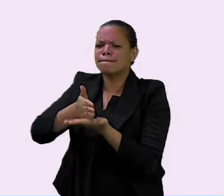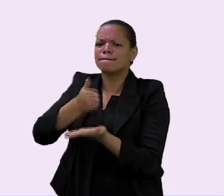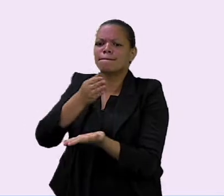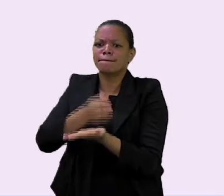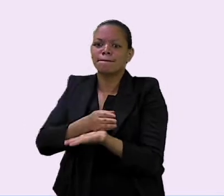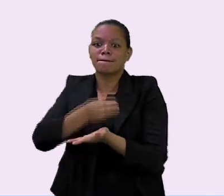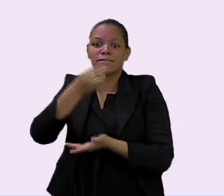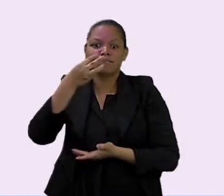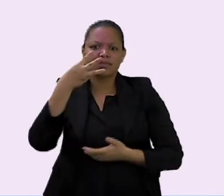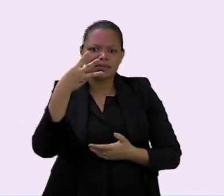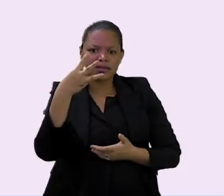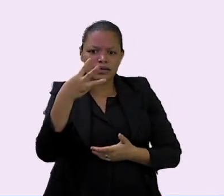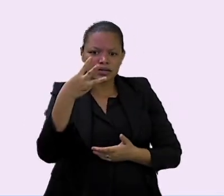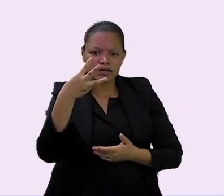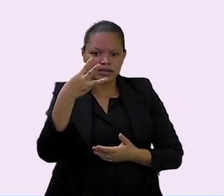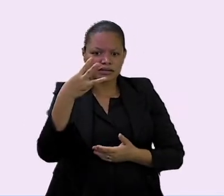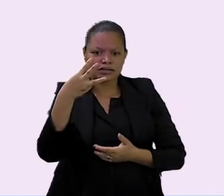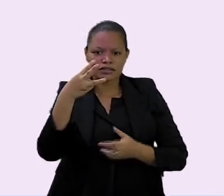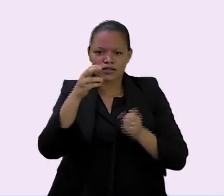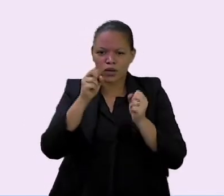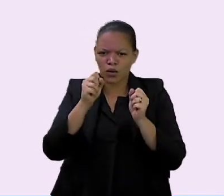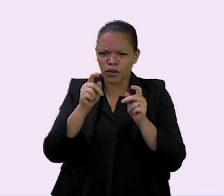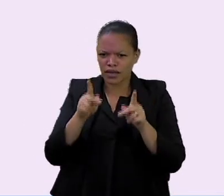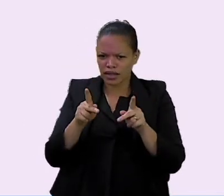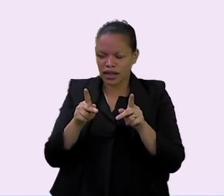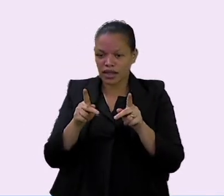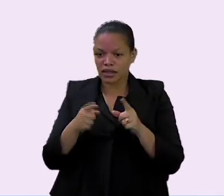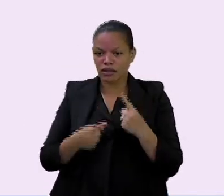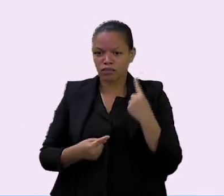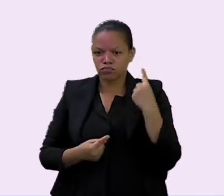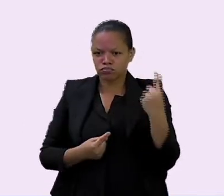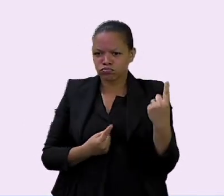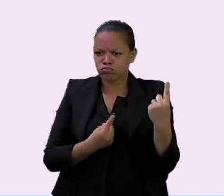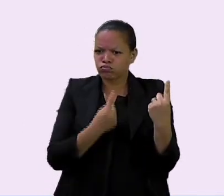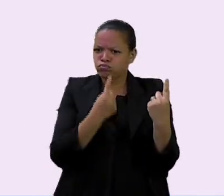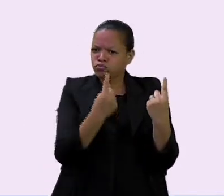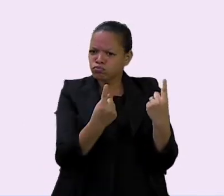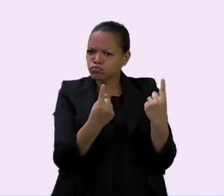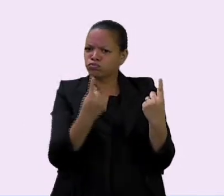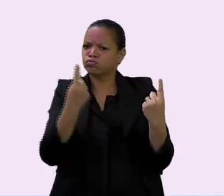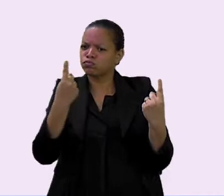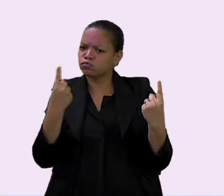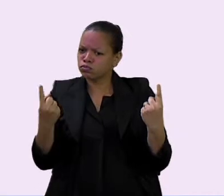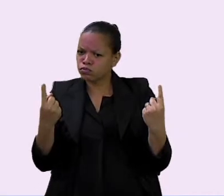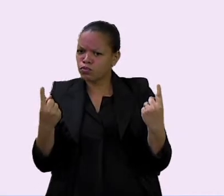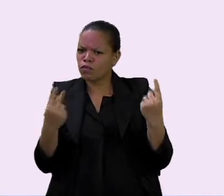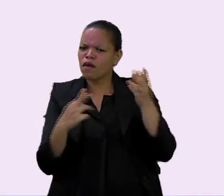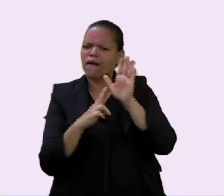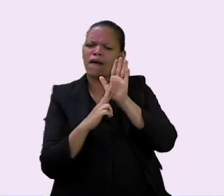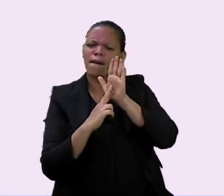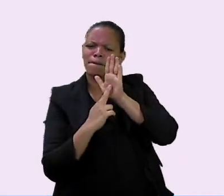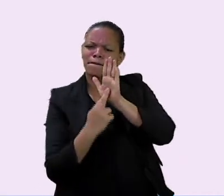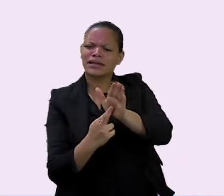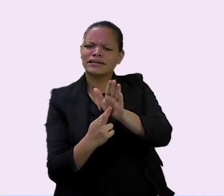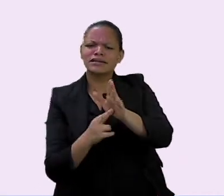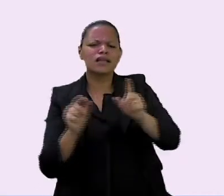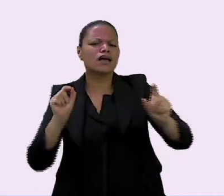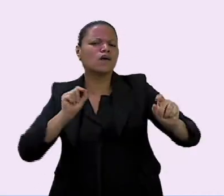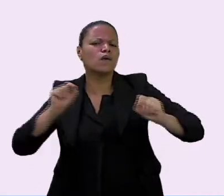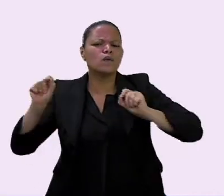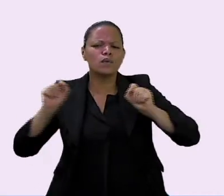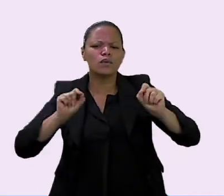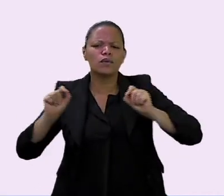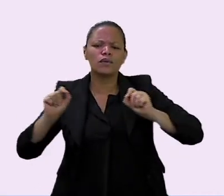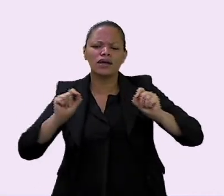3 pedaços. Ou seja, cada pedacinho desse aqui vai representar para mim um pedacinho